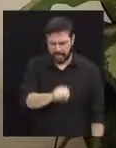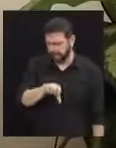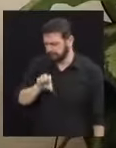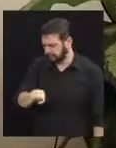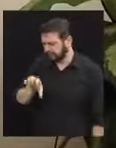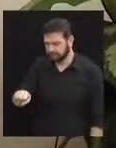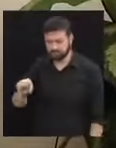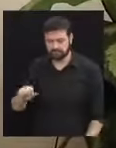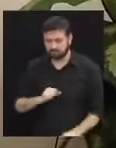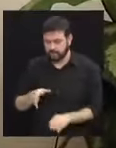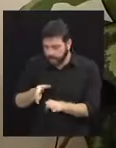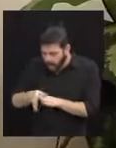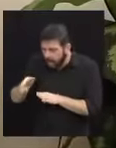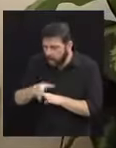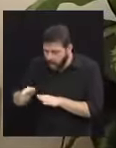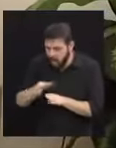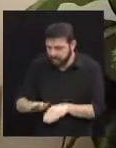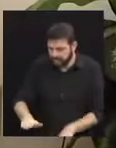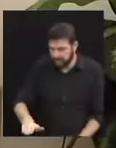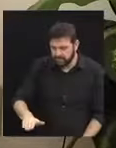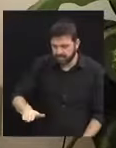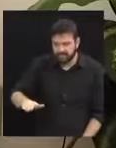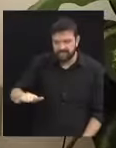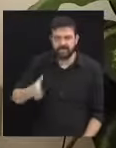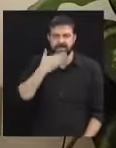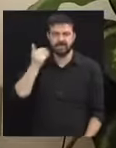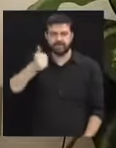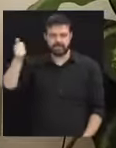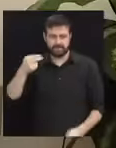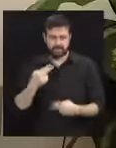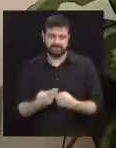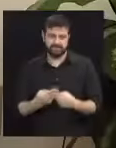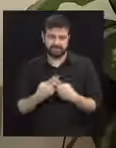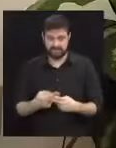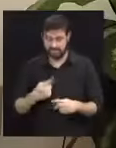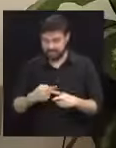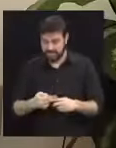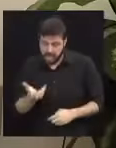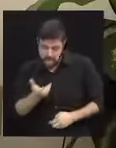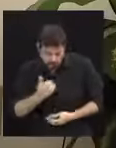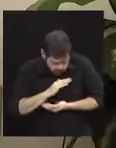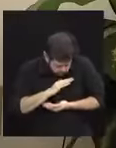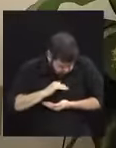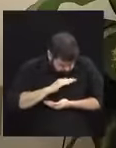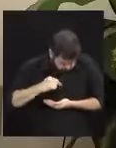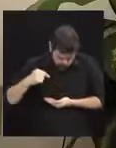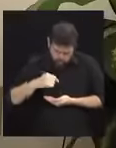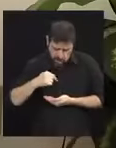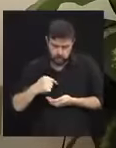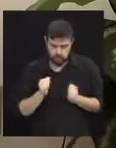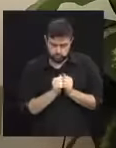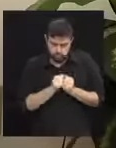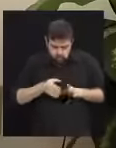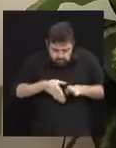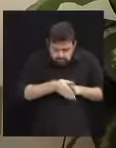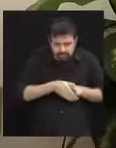passa, você educa, ele vai melhorando. Tem que ter muita paciência, porque as pessoas acham, eu quero filhotinho, porque filhotinho vai crescer comigo.